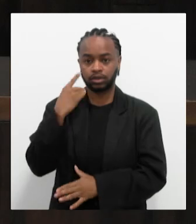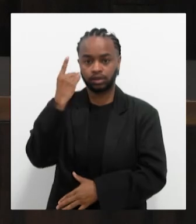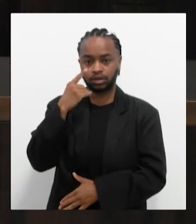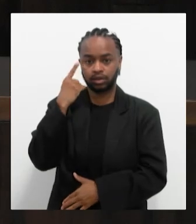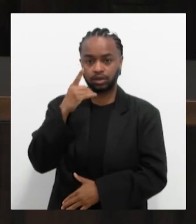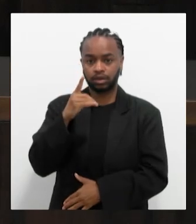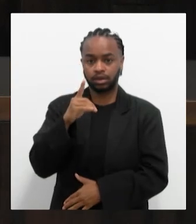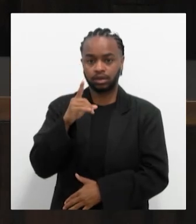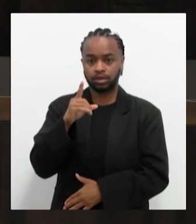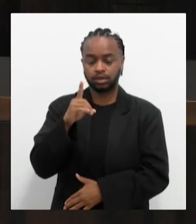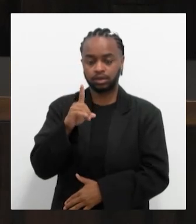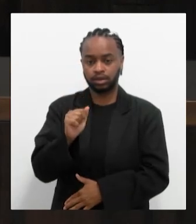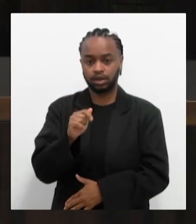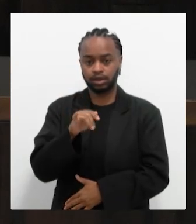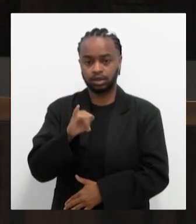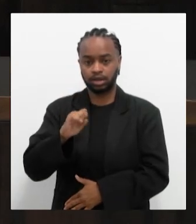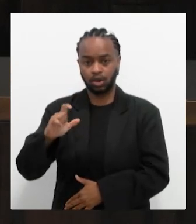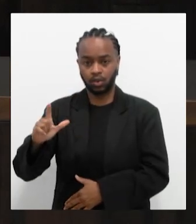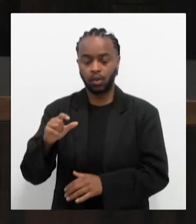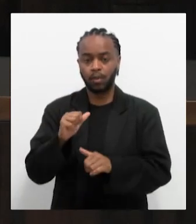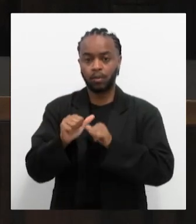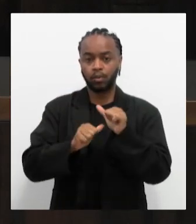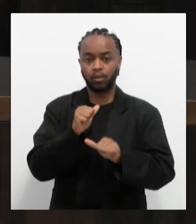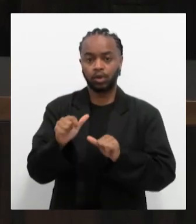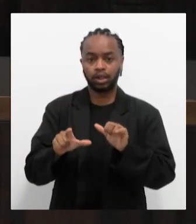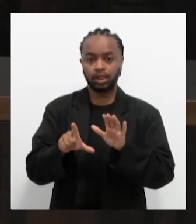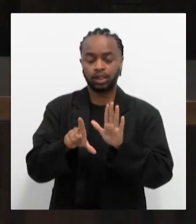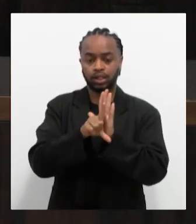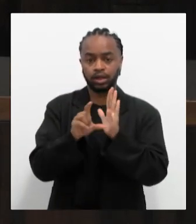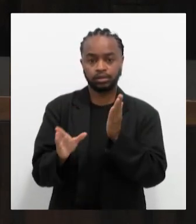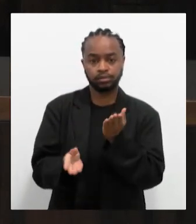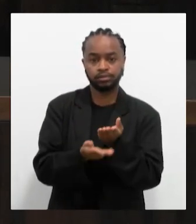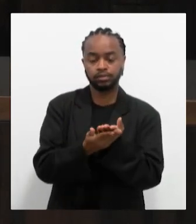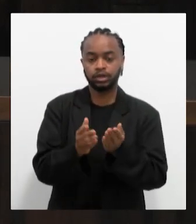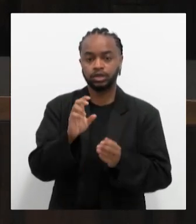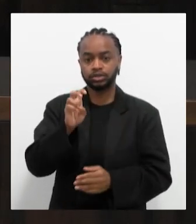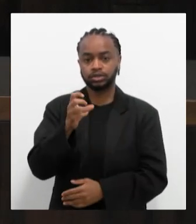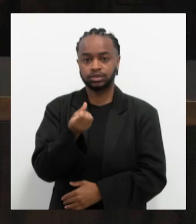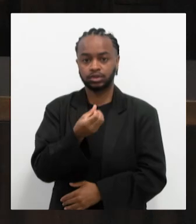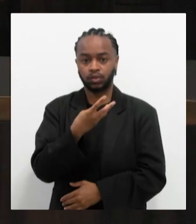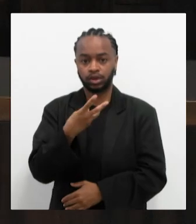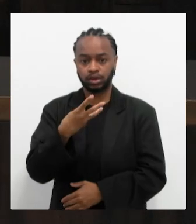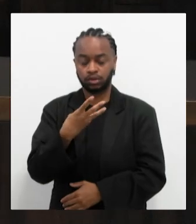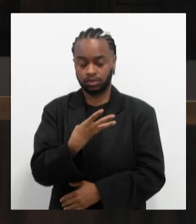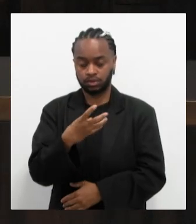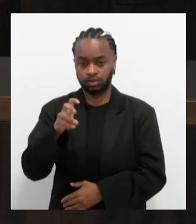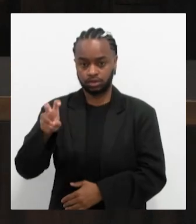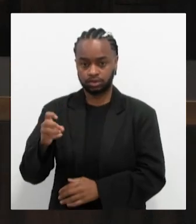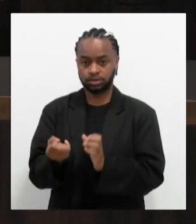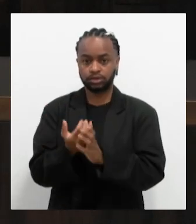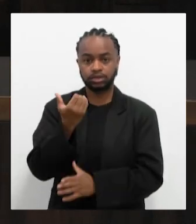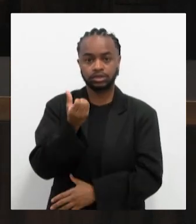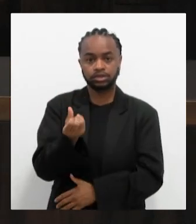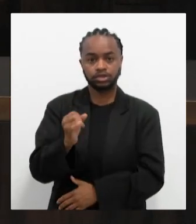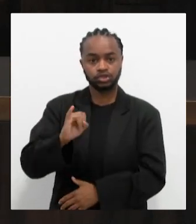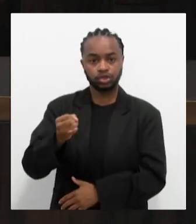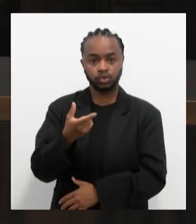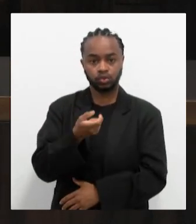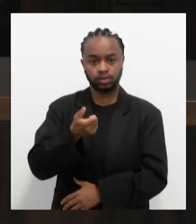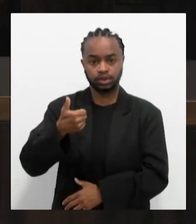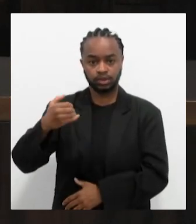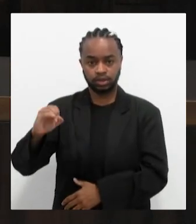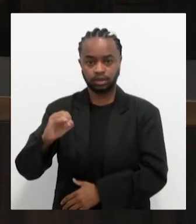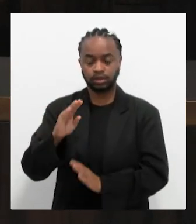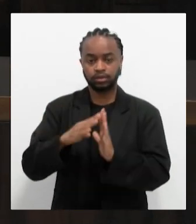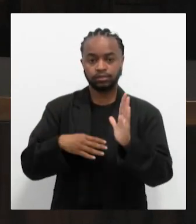deputado Daniel Liberon, que altera o anexo da lei número 5.645, de 6 de janeiro de 2010, incluindo